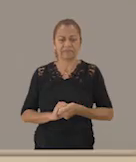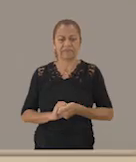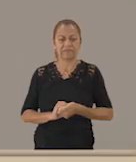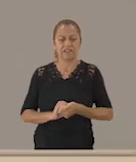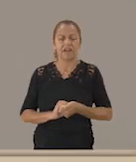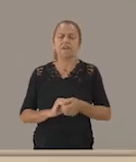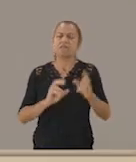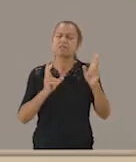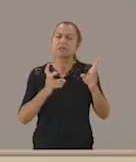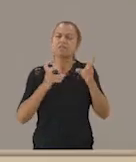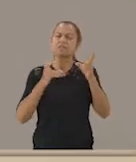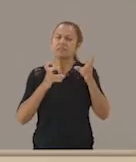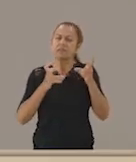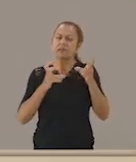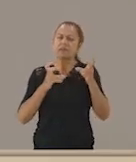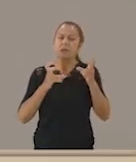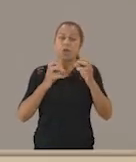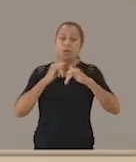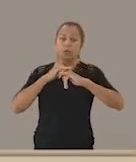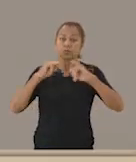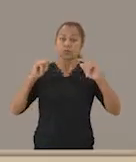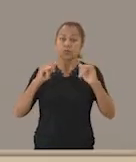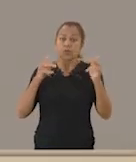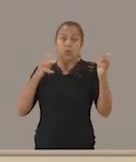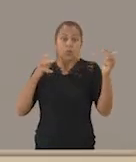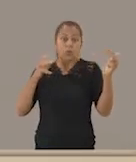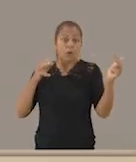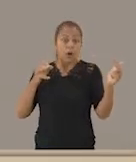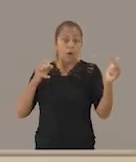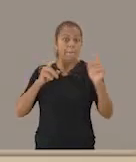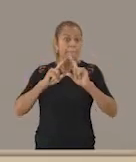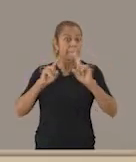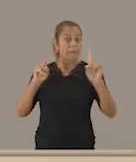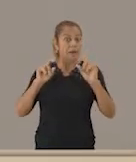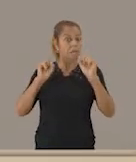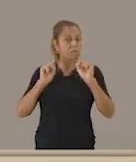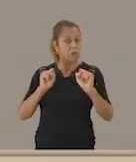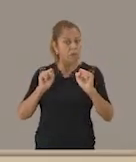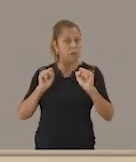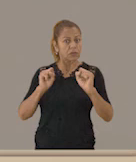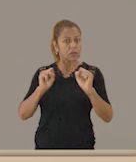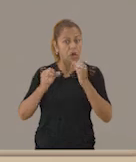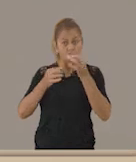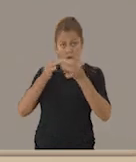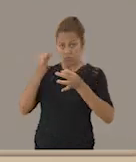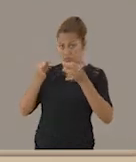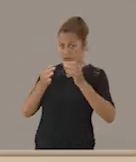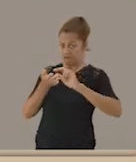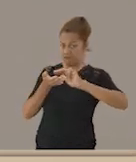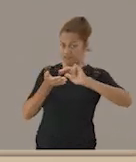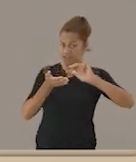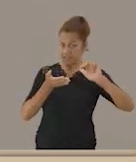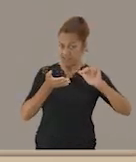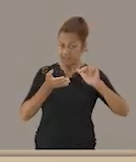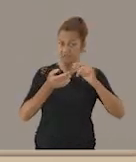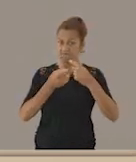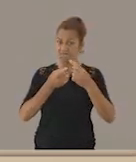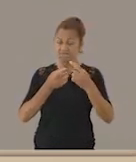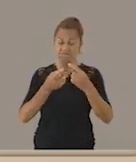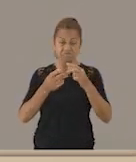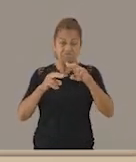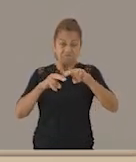Você percebe como uma mesma notícia pode apresentar diferentes opiniões sobre o mesmo fato, somente com a escolha de palavras e